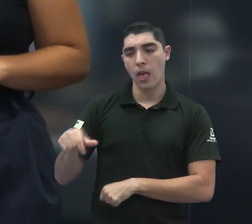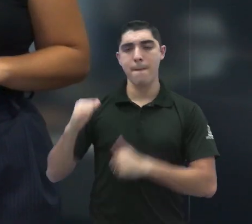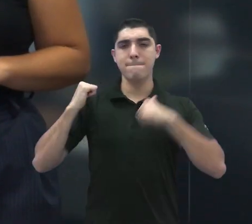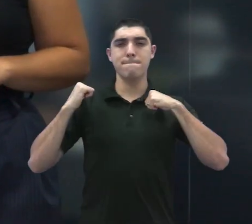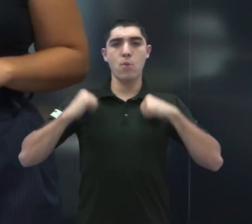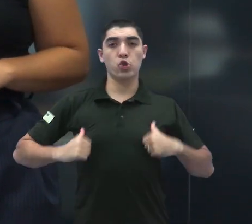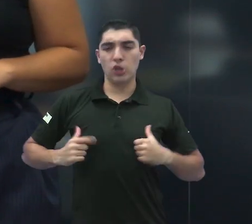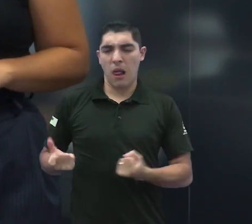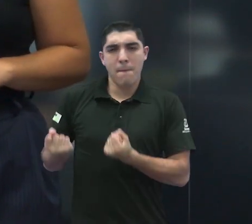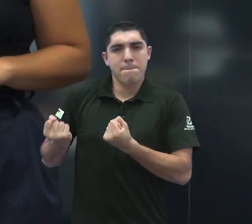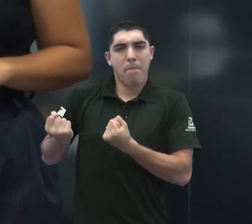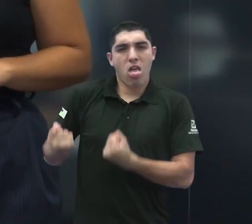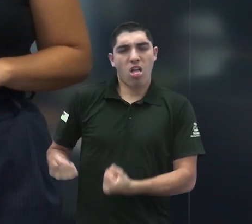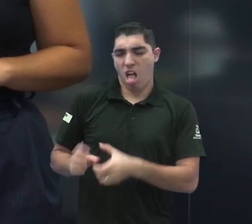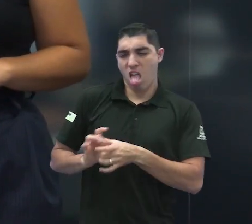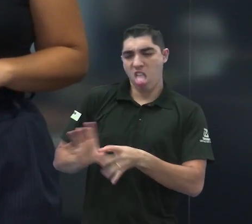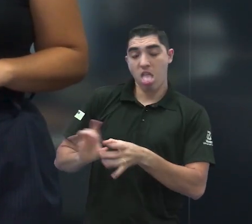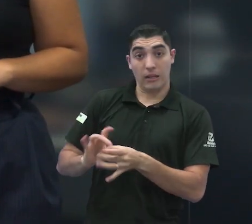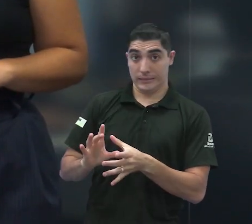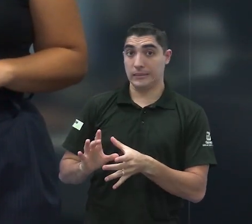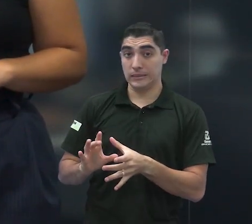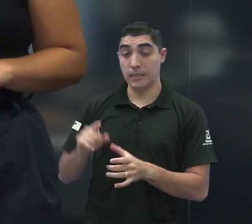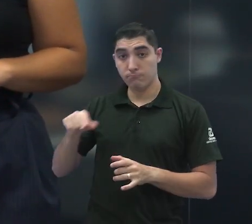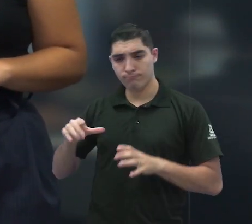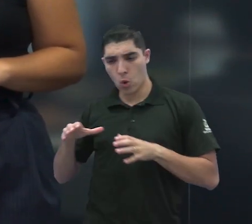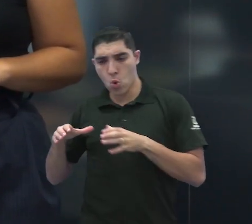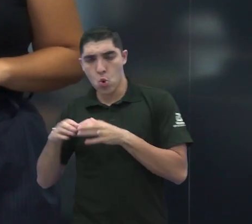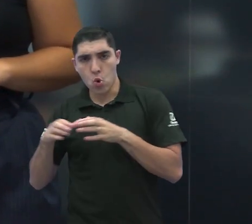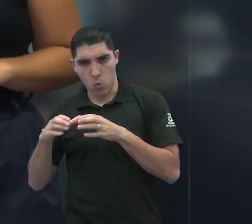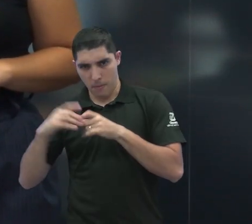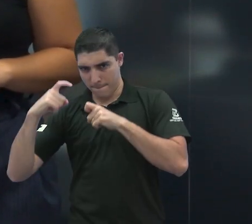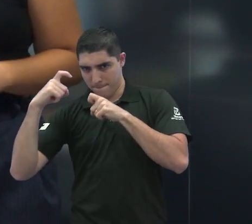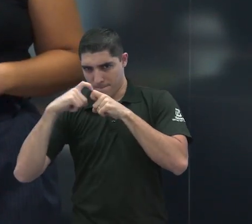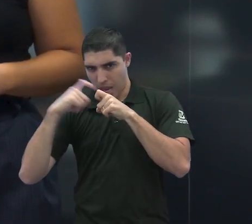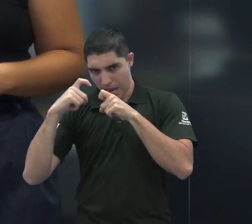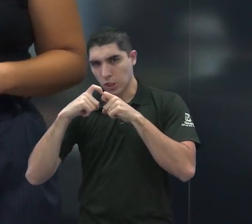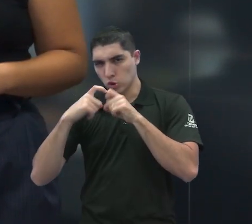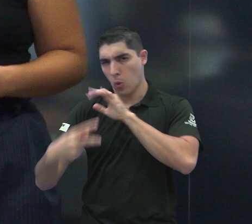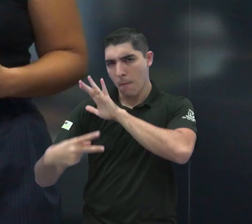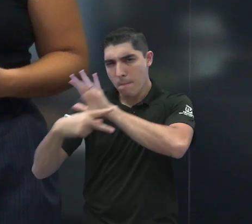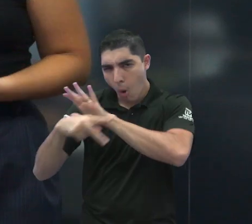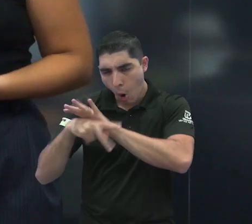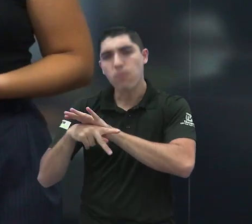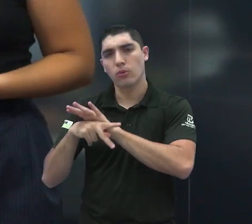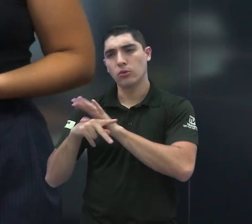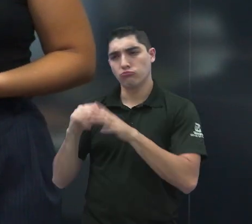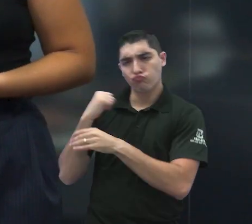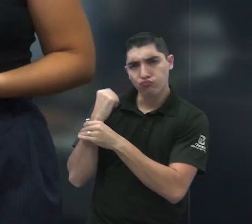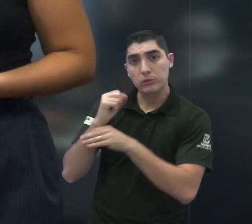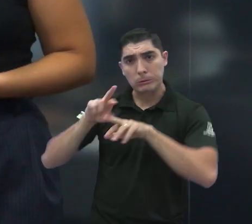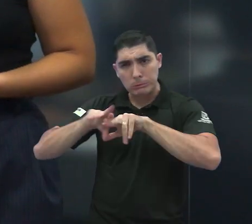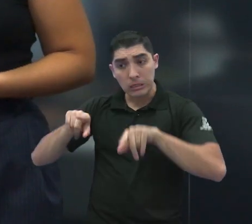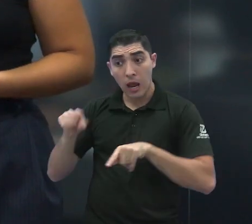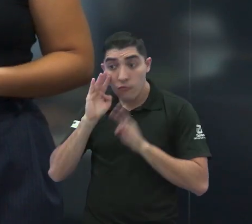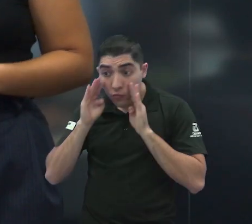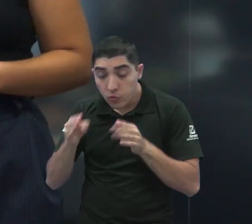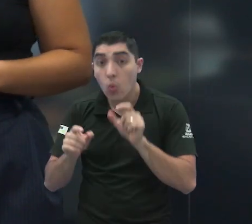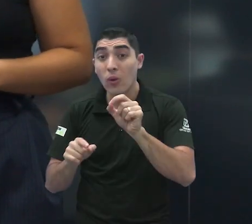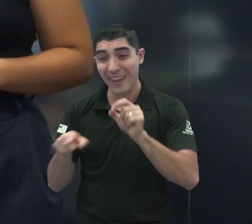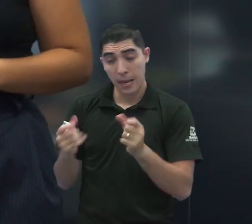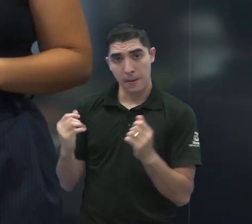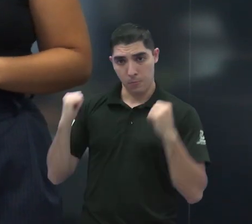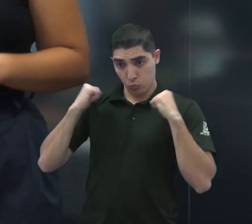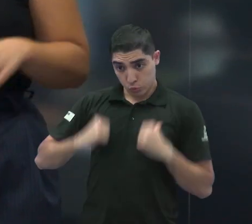peso das mochilas. A recomendação da Sociedade Brasileira de Ortopedia e Traumatologia é que o peso